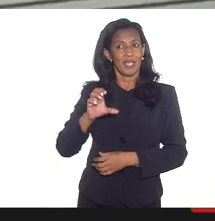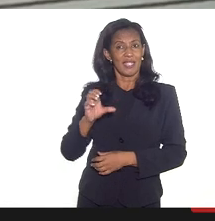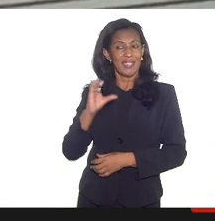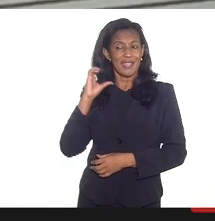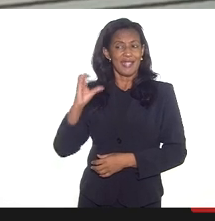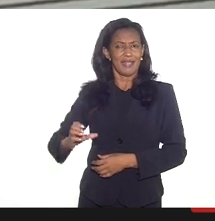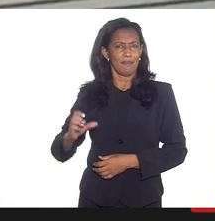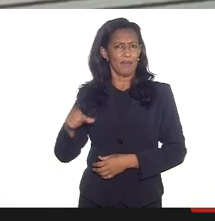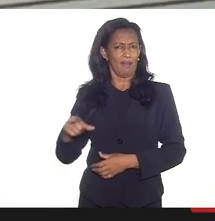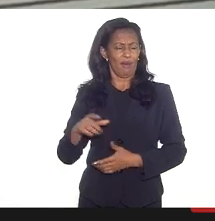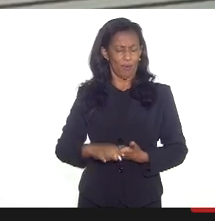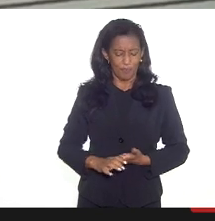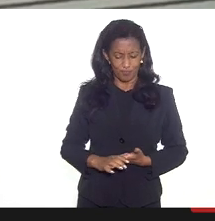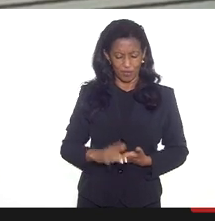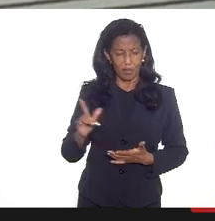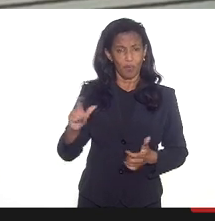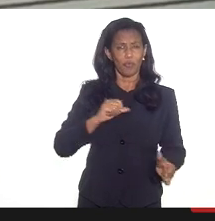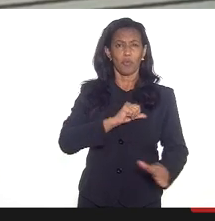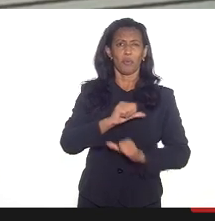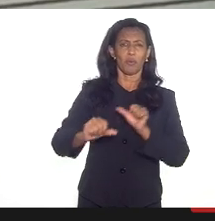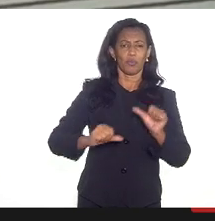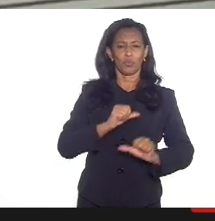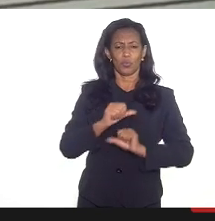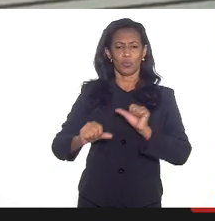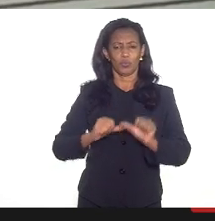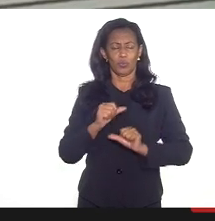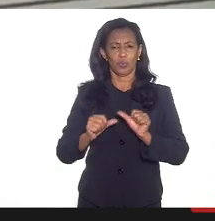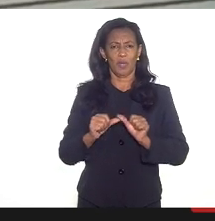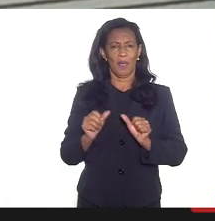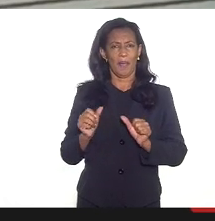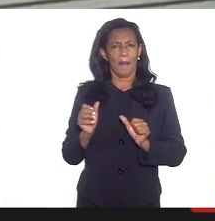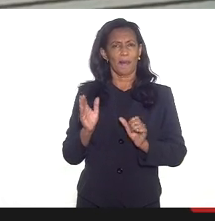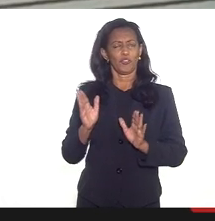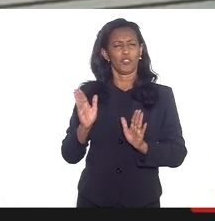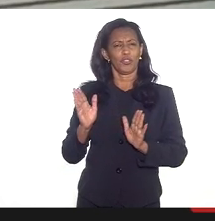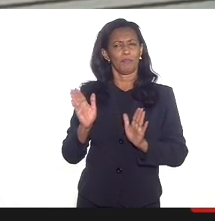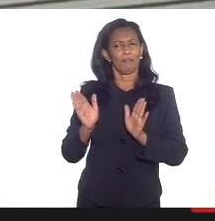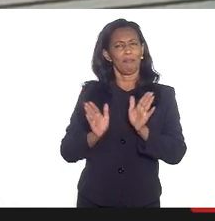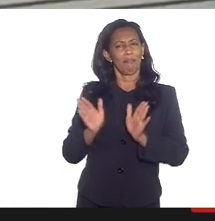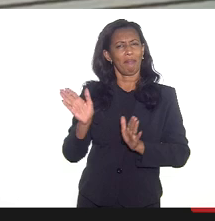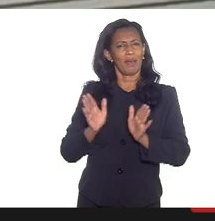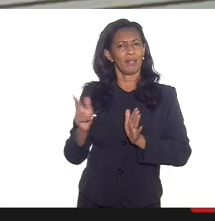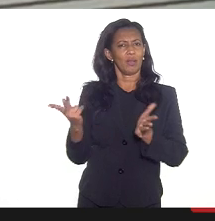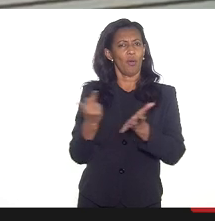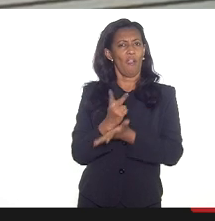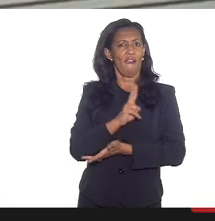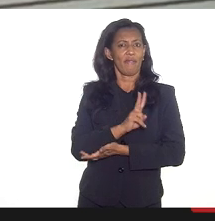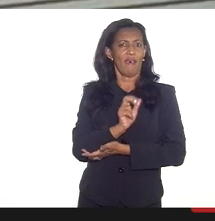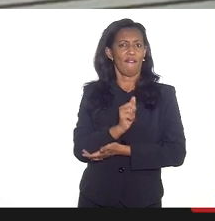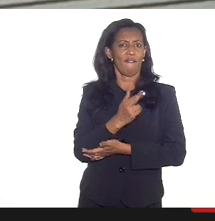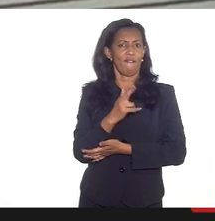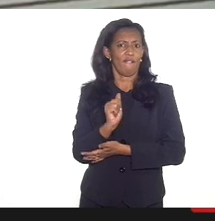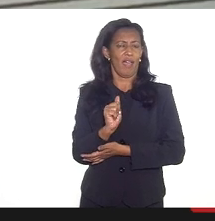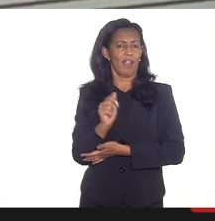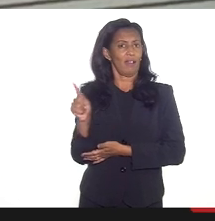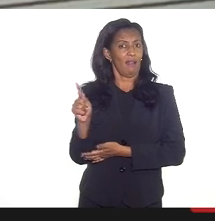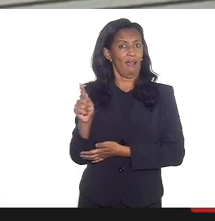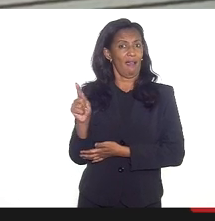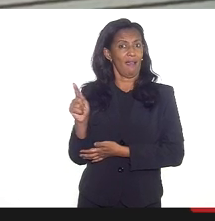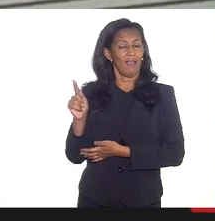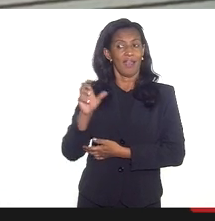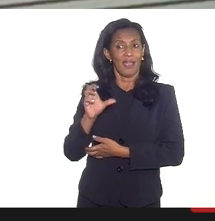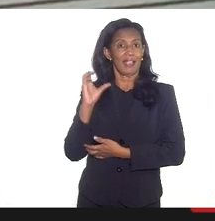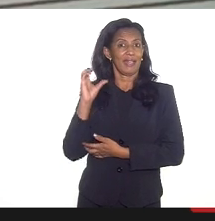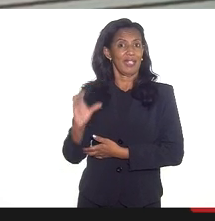uma quebra, uma mudança de padrão no que acontecia na vara criminal em que eu era titular. Por